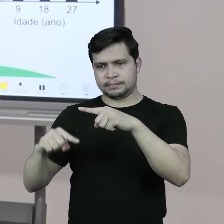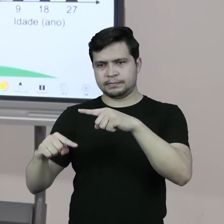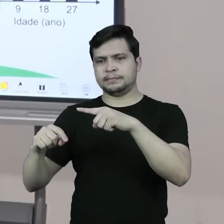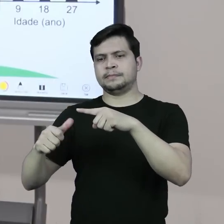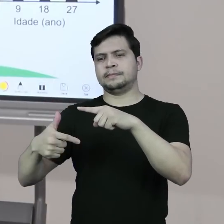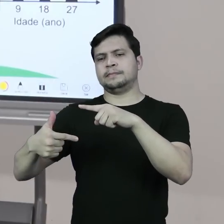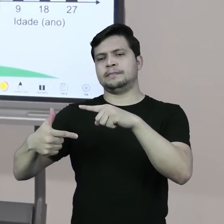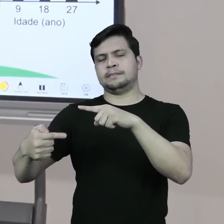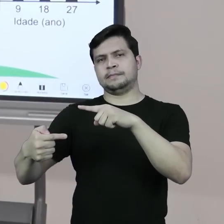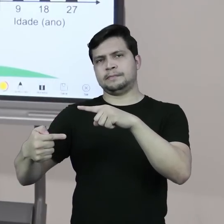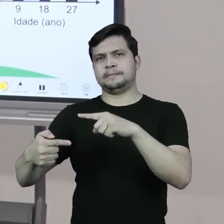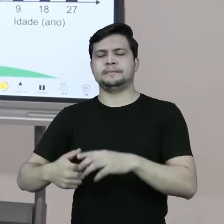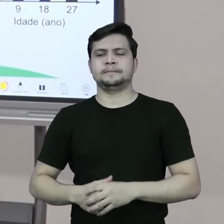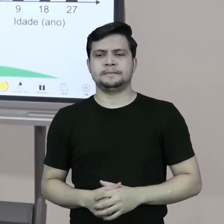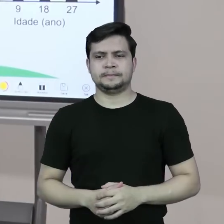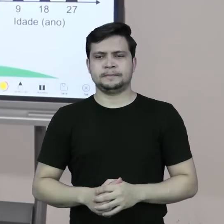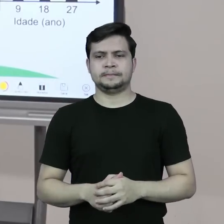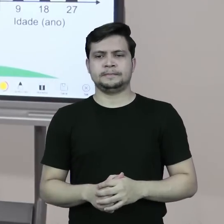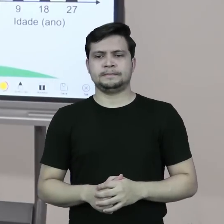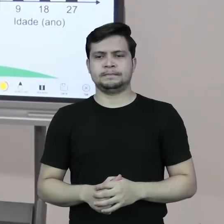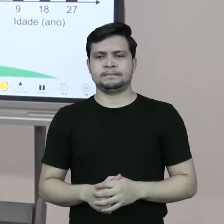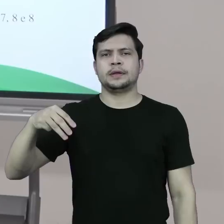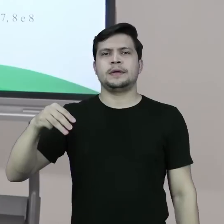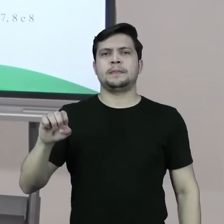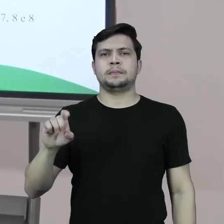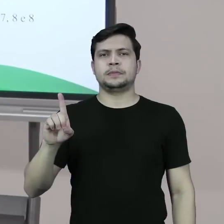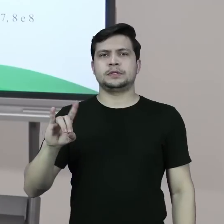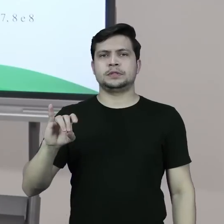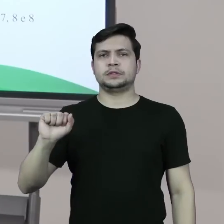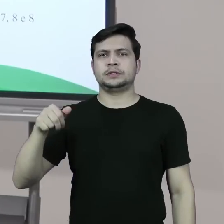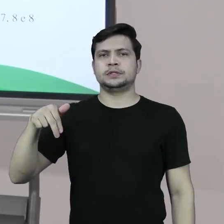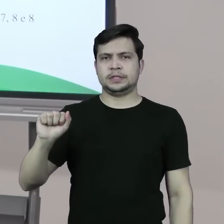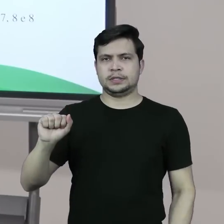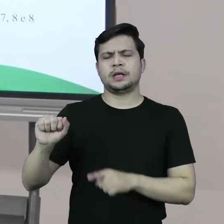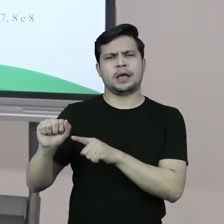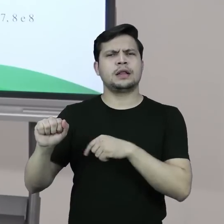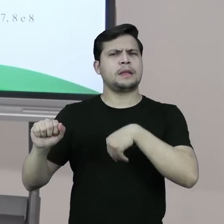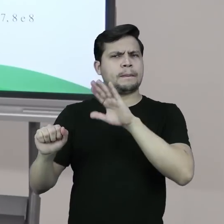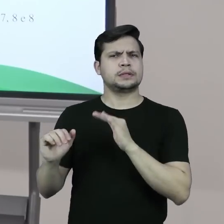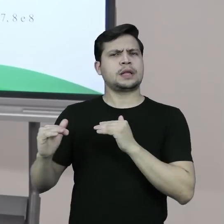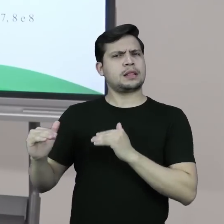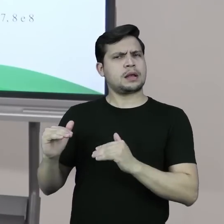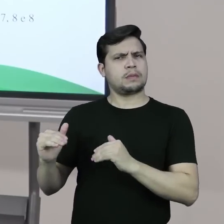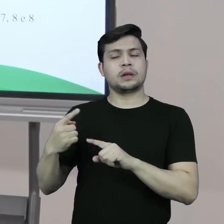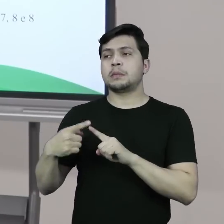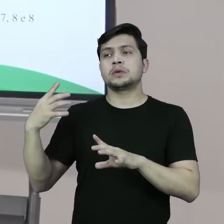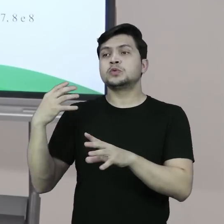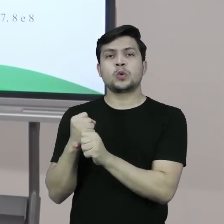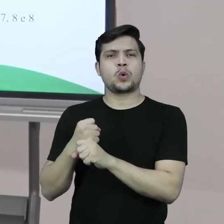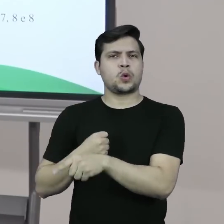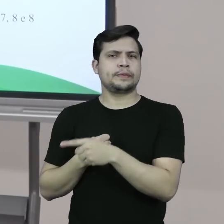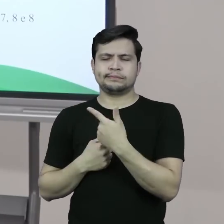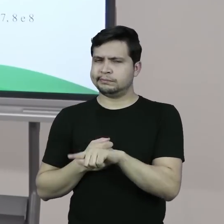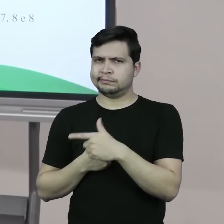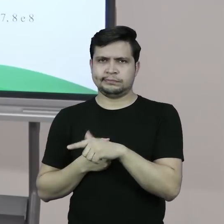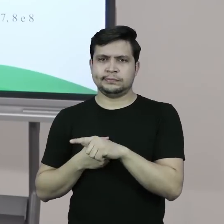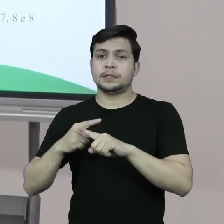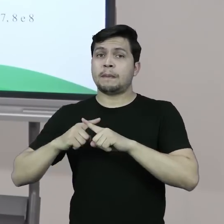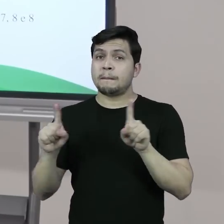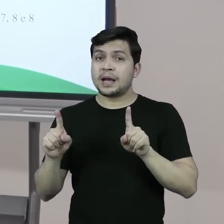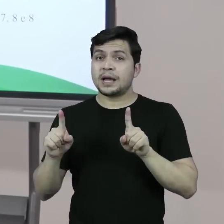média das idades em ano desses alunos? Nós temos aqui os nossos valores, 9, 18 e 27 anos, e